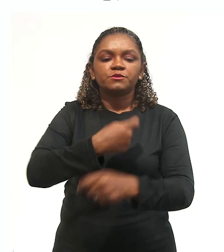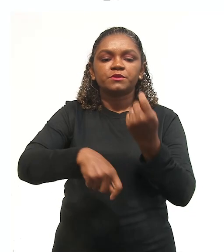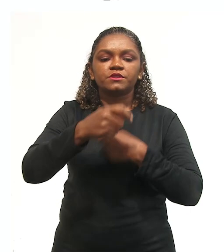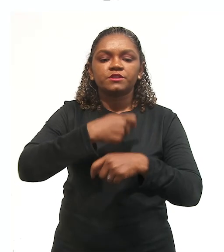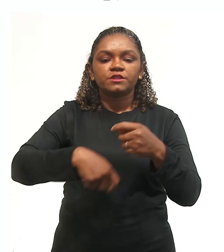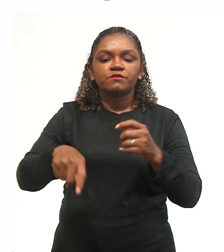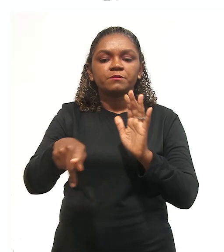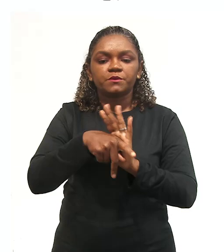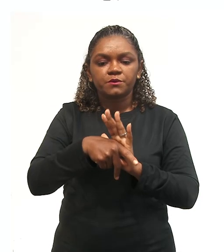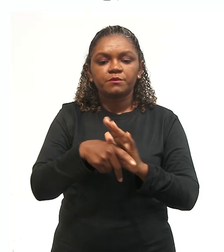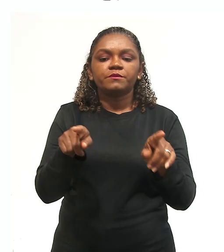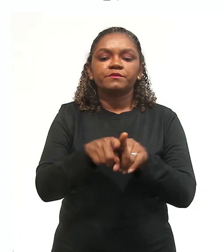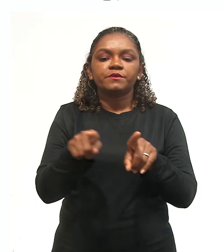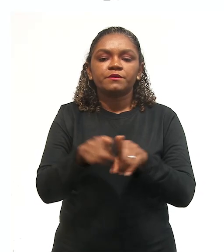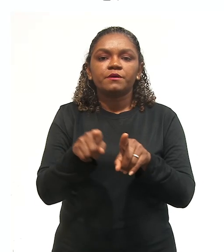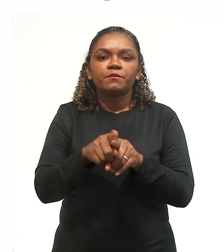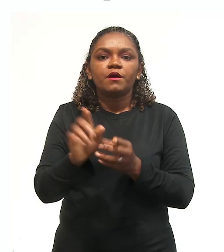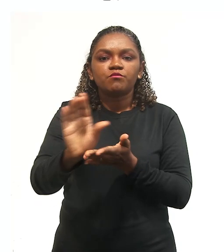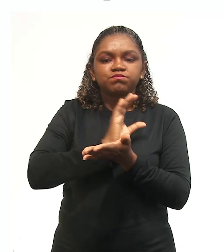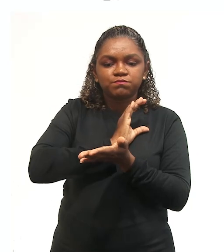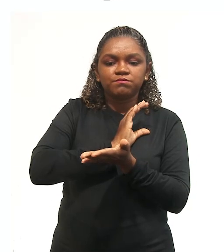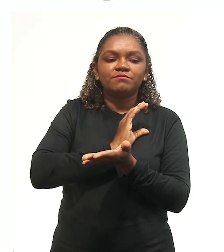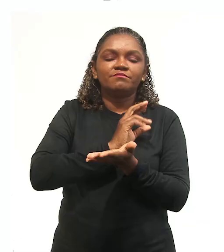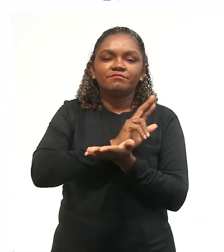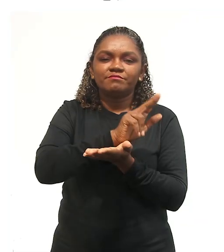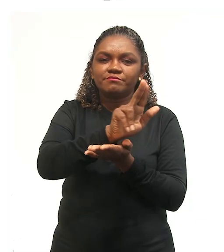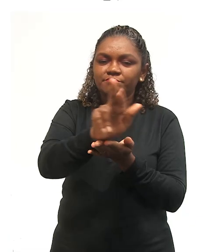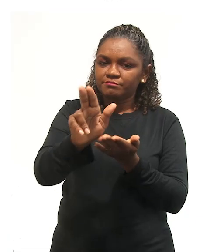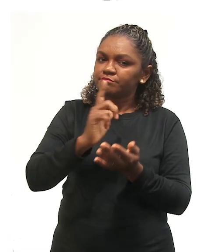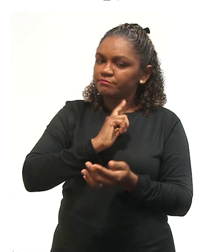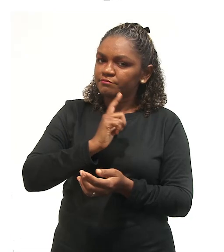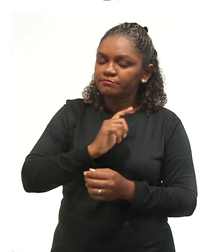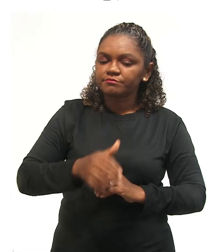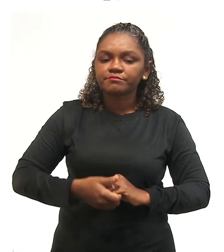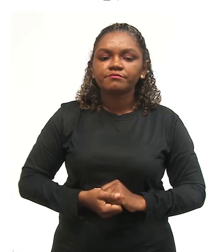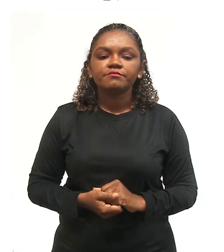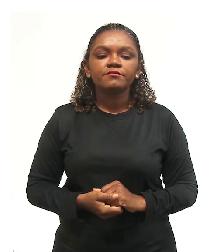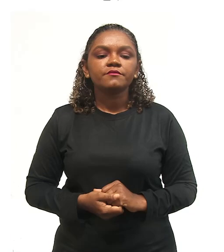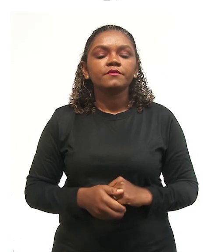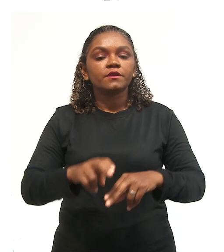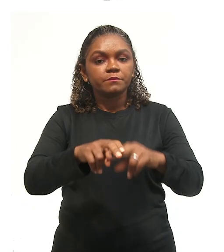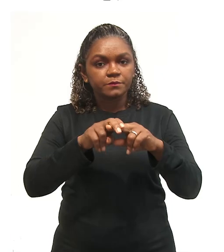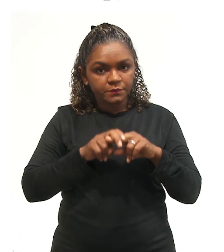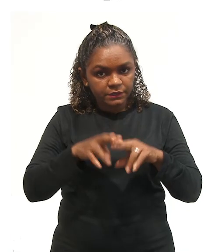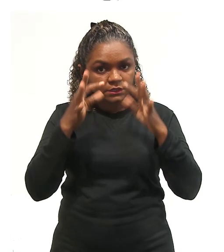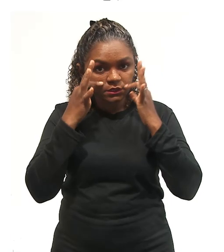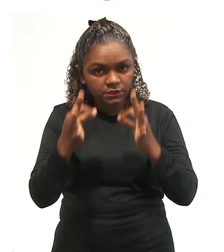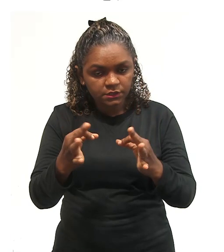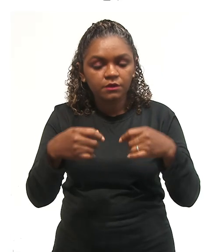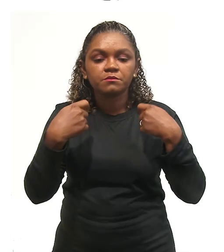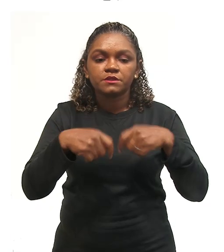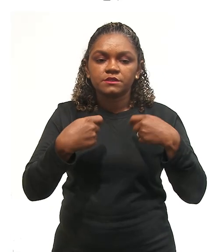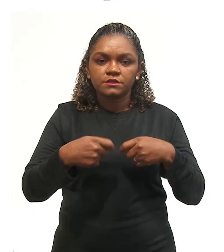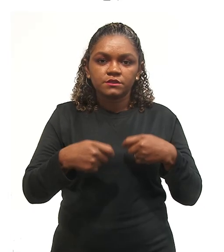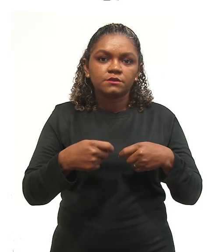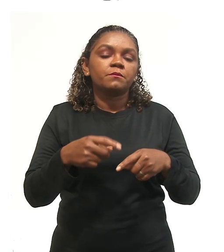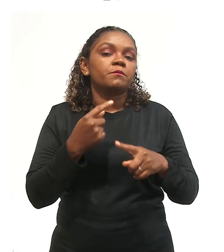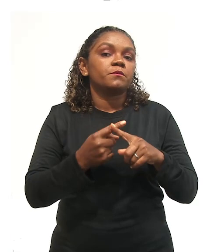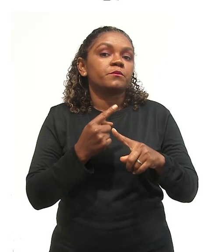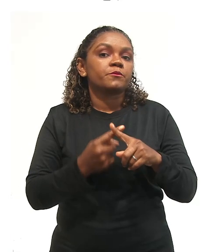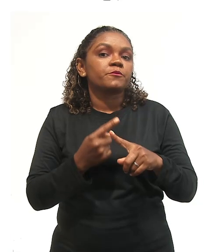taxas administrativas impostas, comissões, entre outros. Então, a taxa nominal a gente tem que ter muita